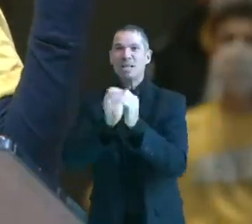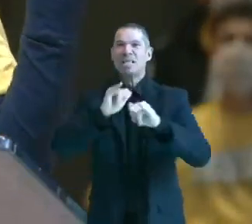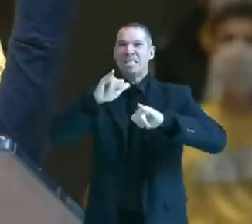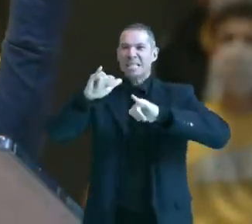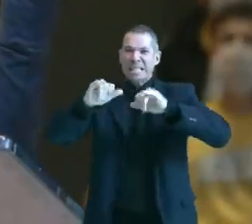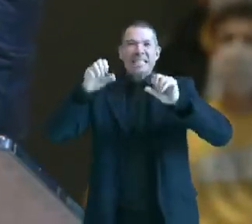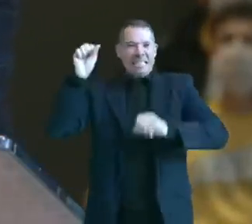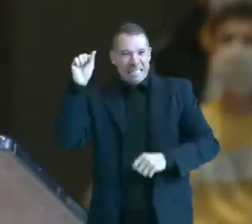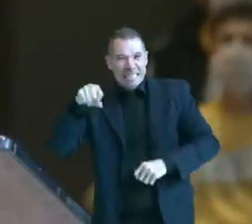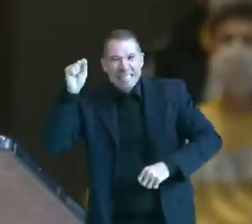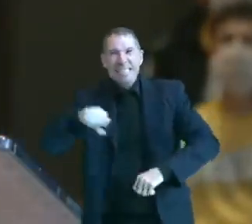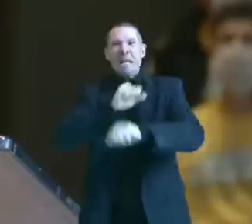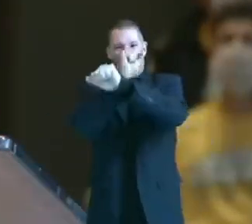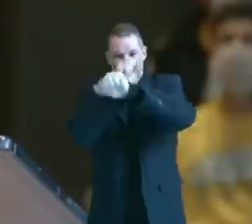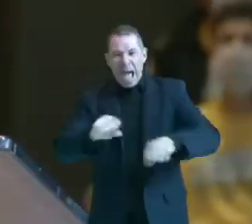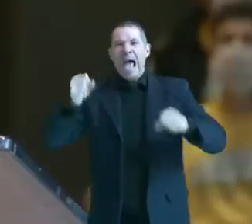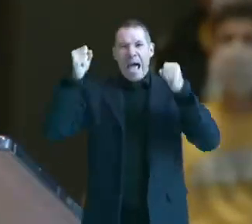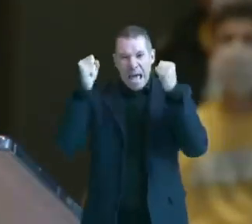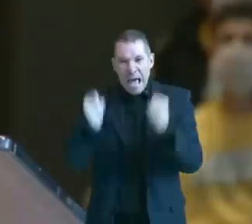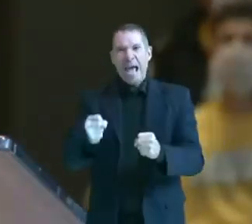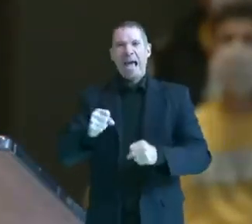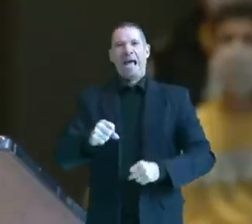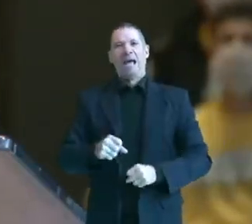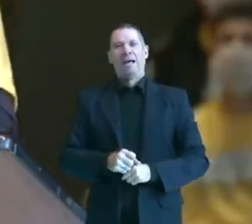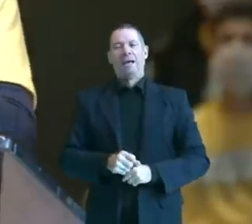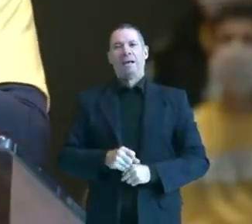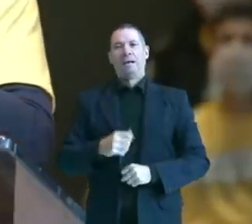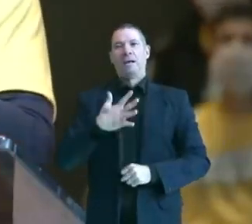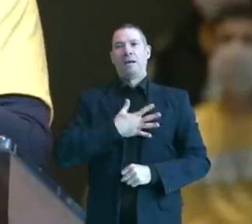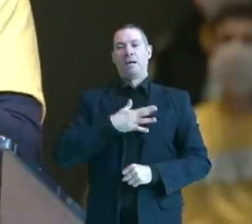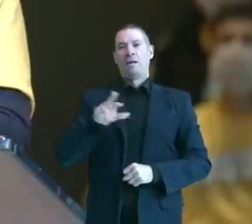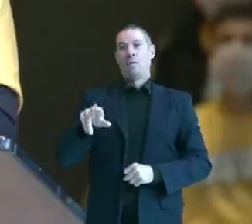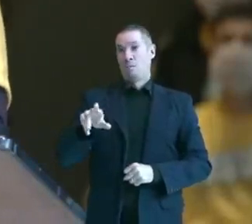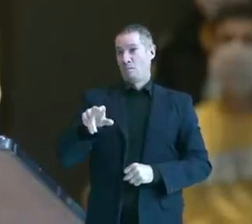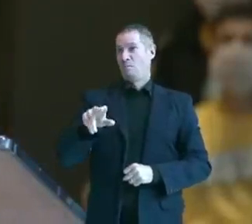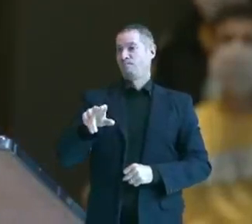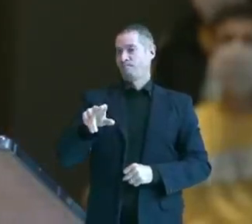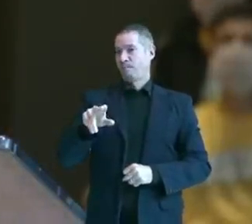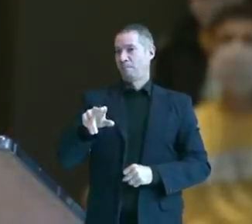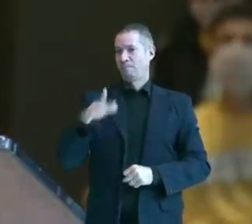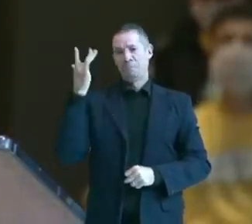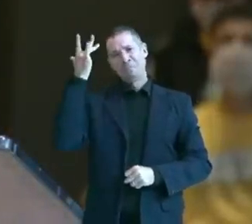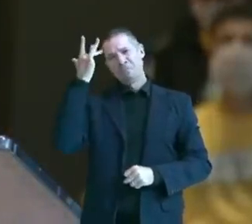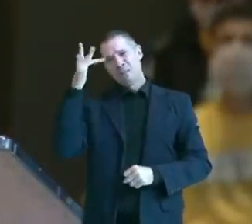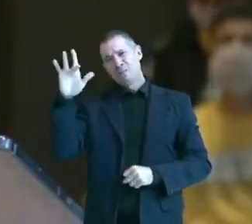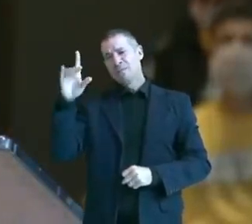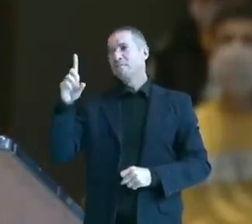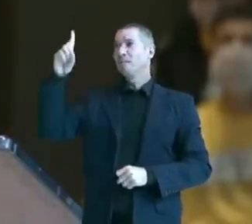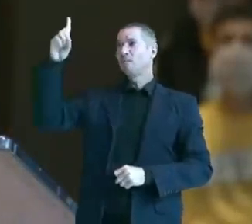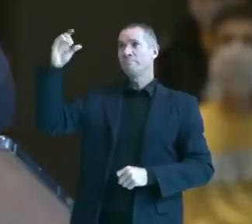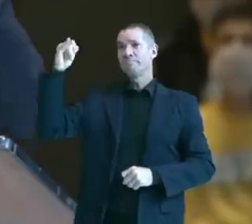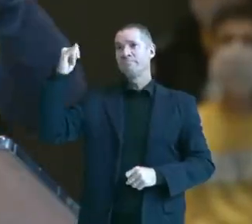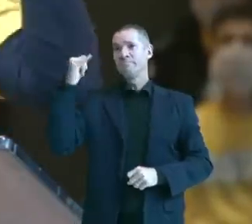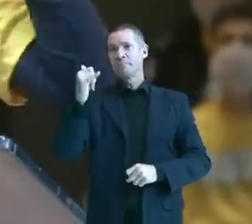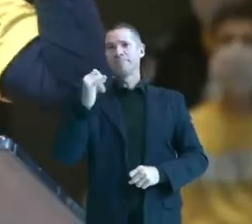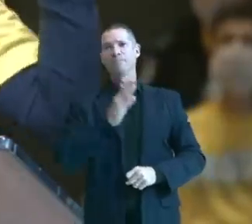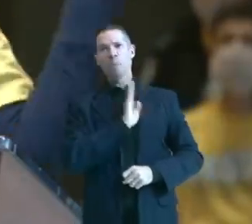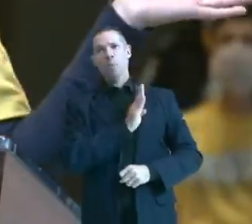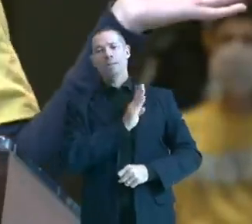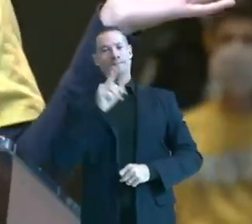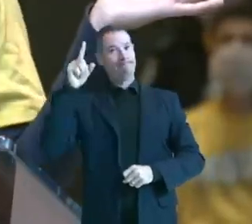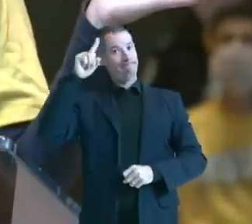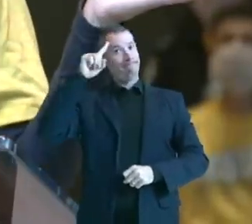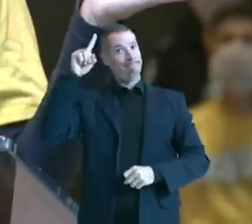sim, é possível. Meus irmãos, eu não sei o que Deus tem falado ao coração de vocês